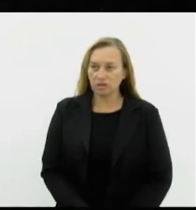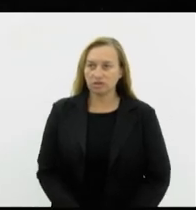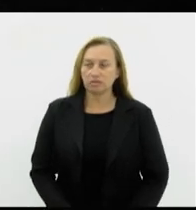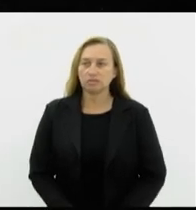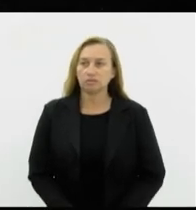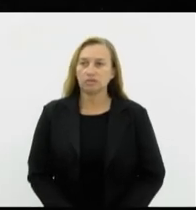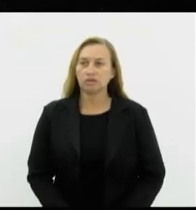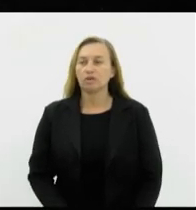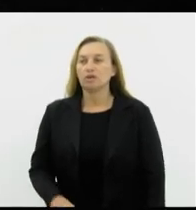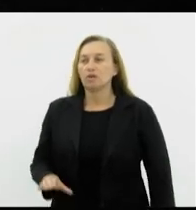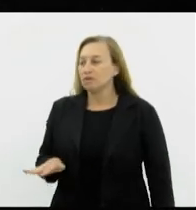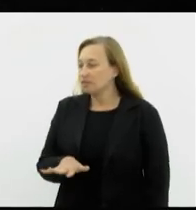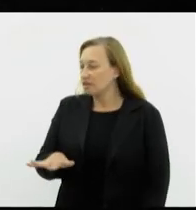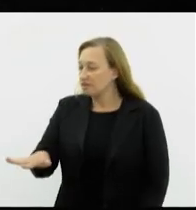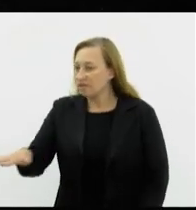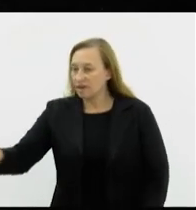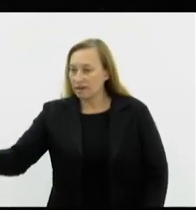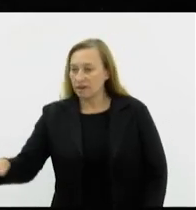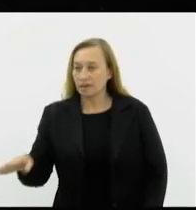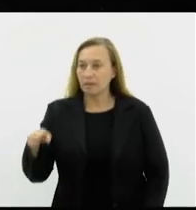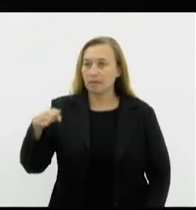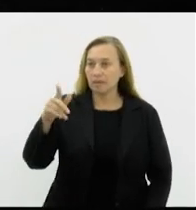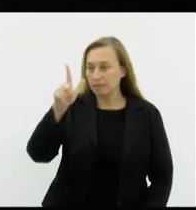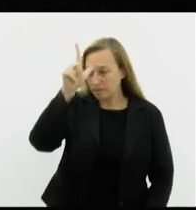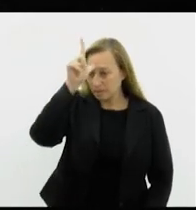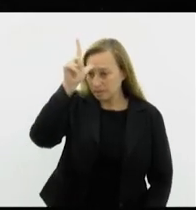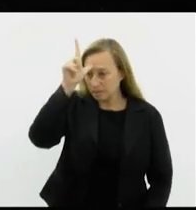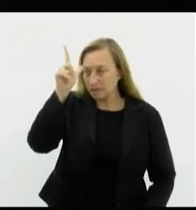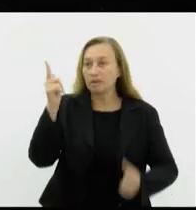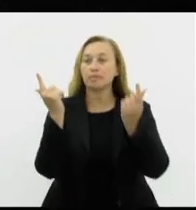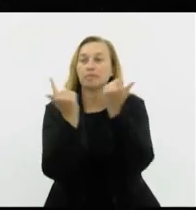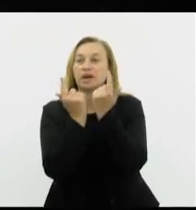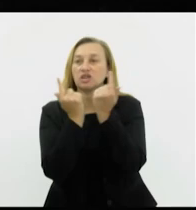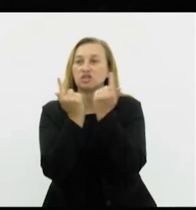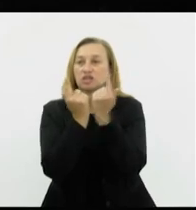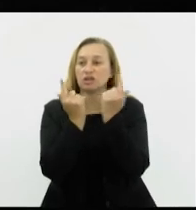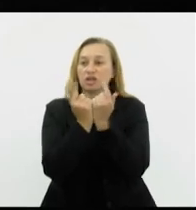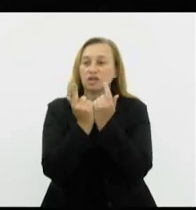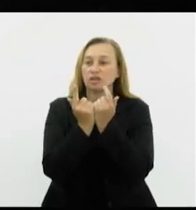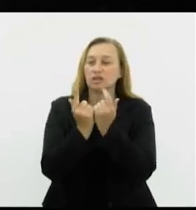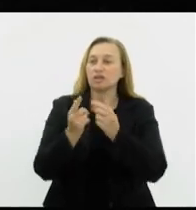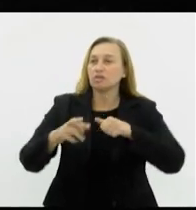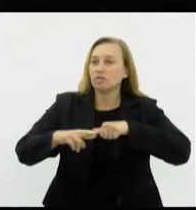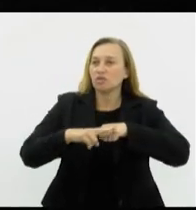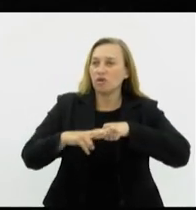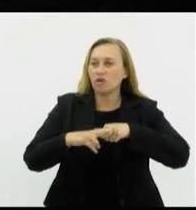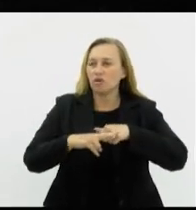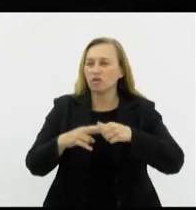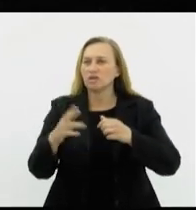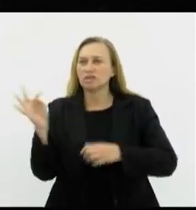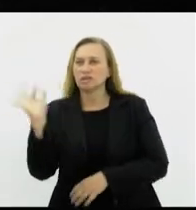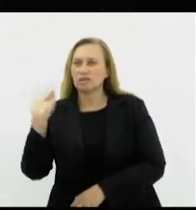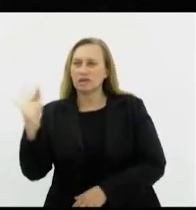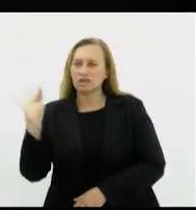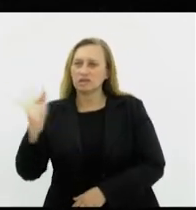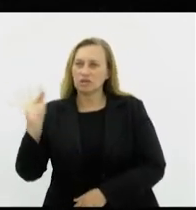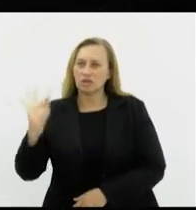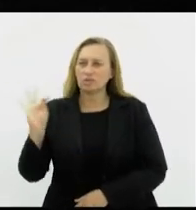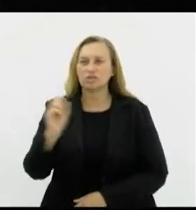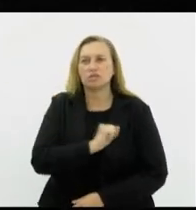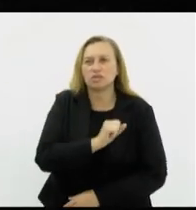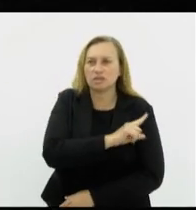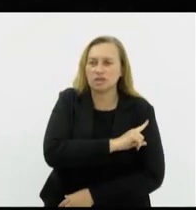Alemão, Magé, Belfor Roxo, Teresópolis e São Gonçalo.